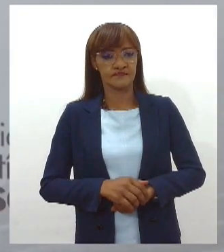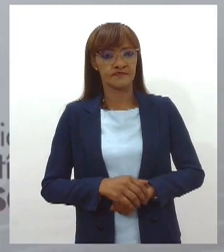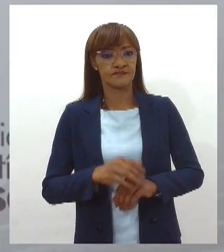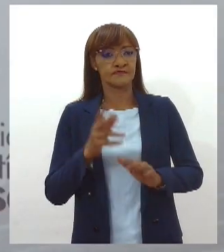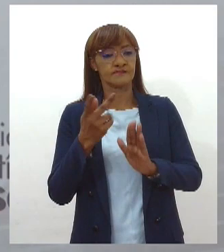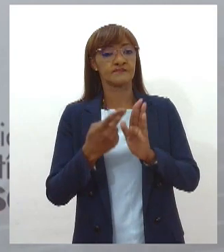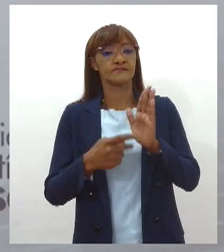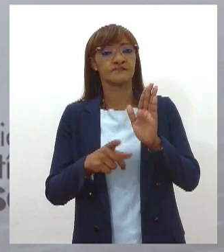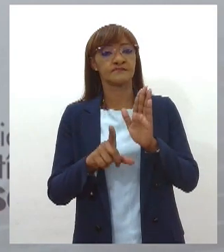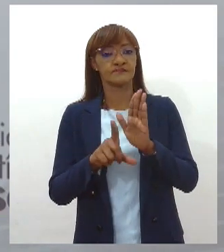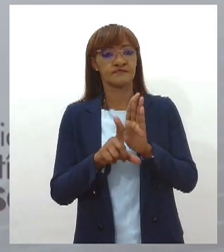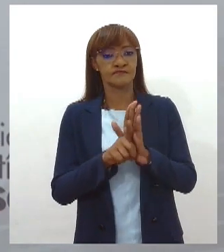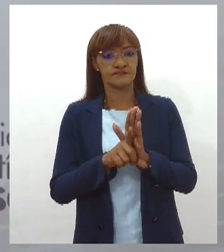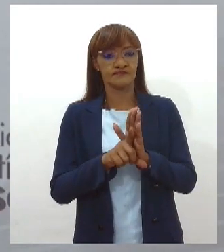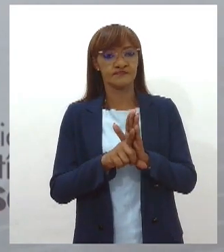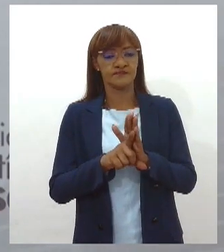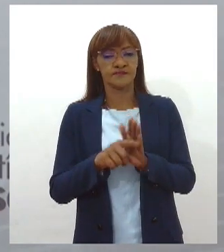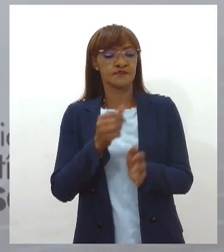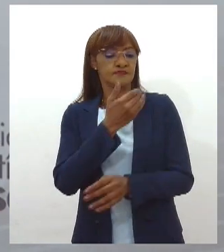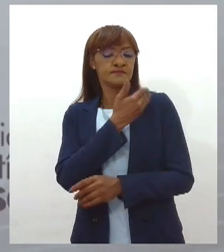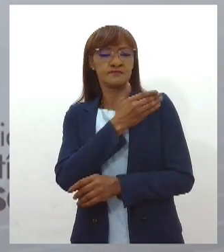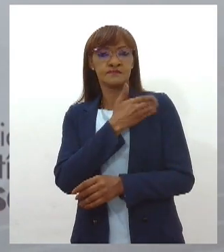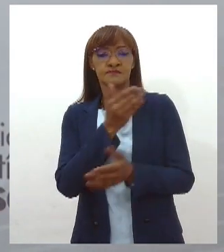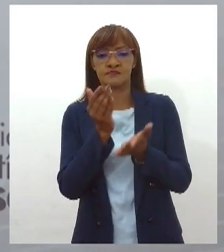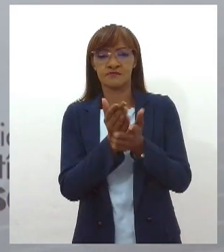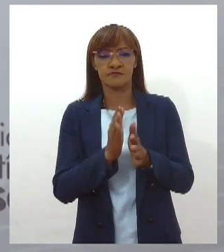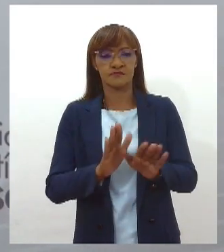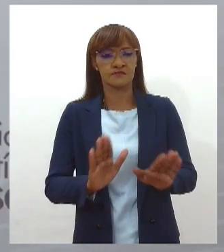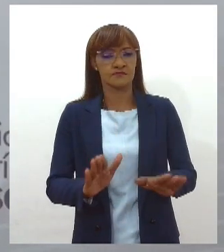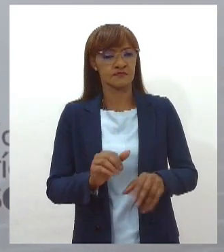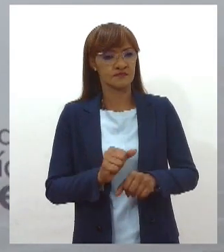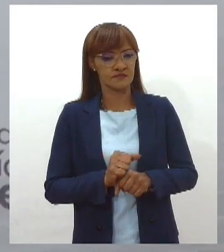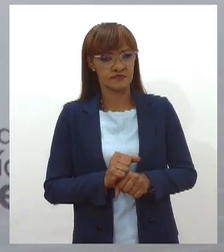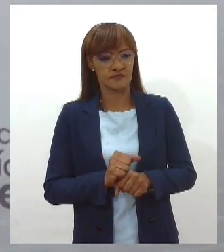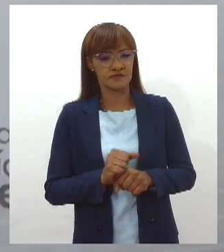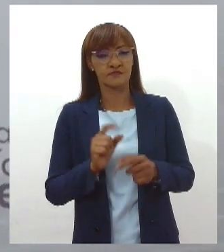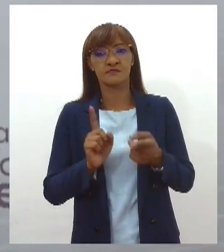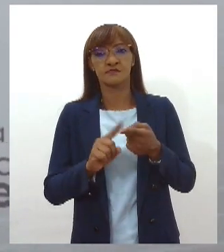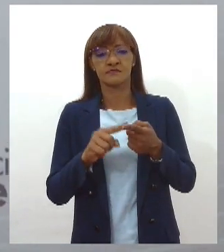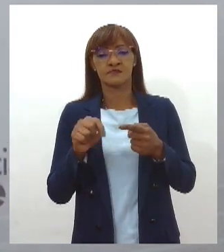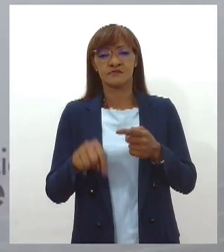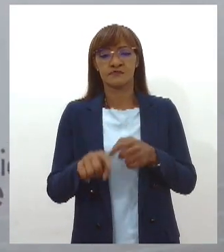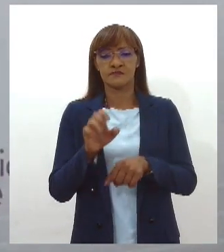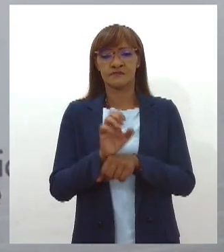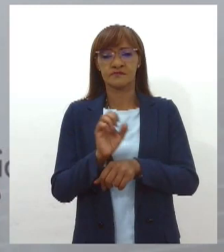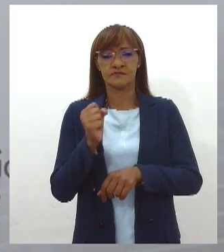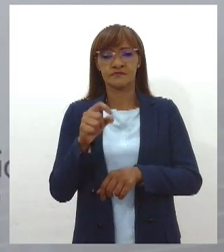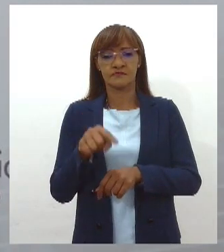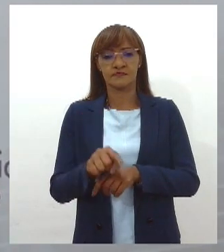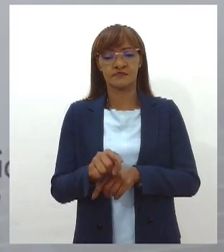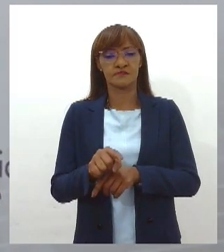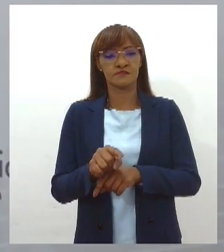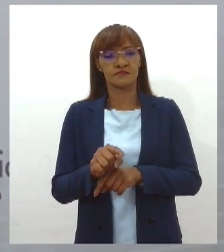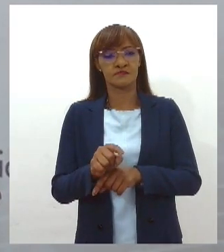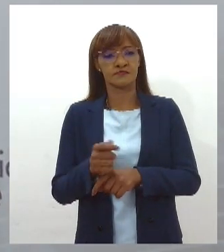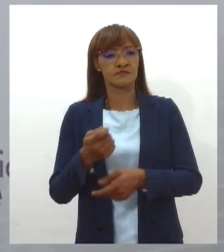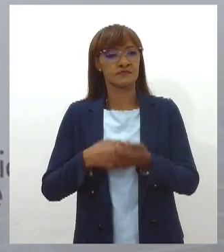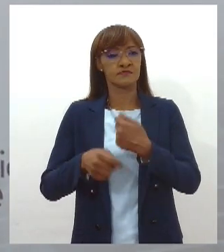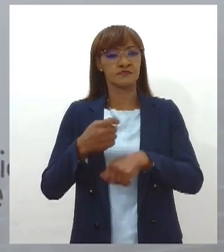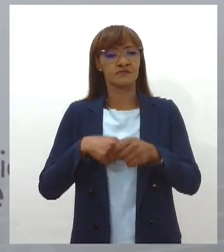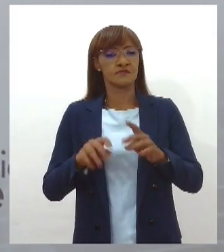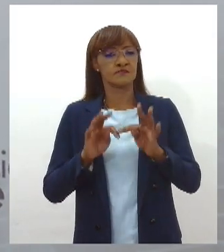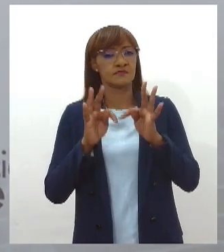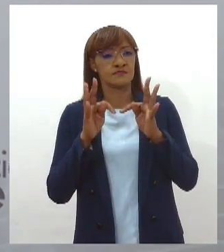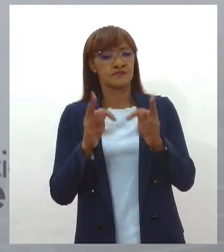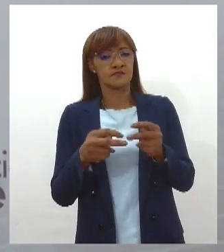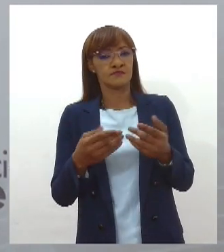de discriminação no âmbito do Estado de Sergipe e os órgãos de administração direta e indireta, no